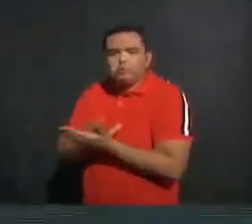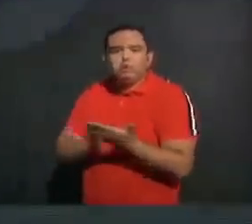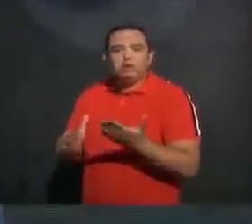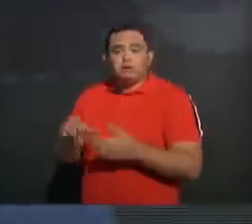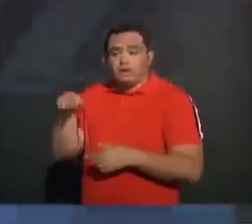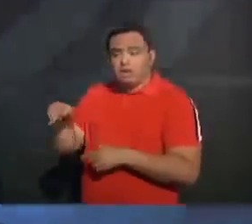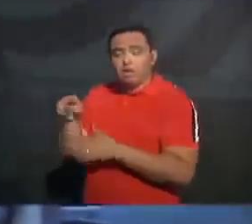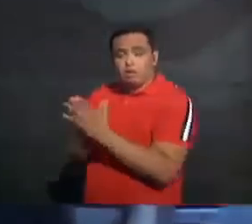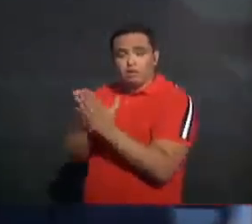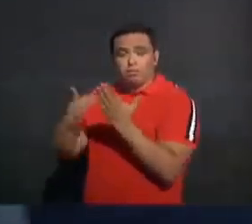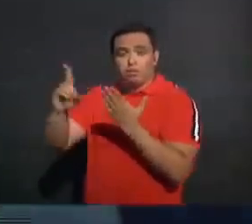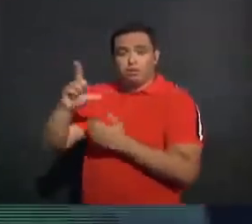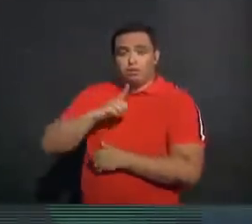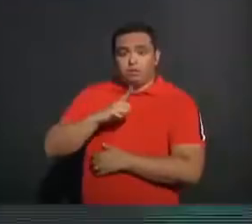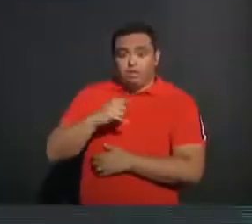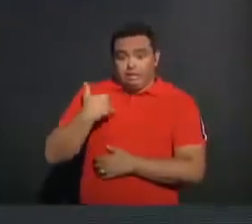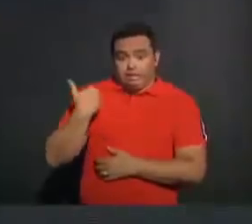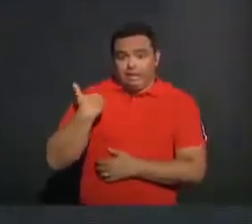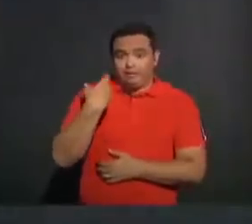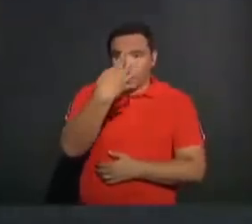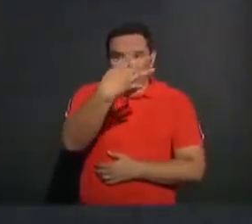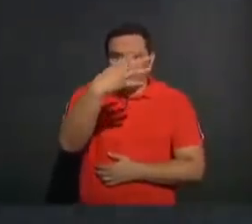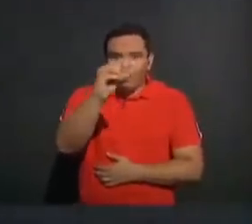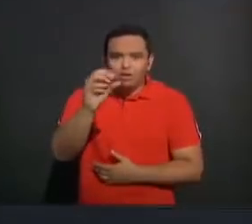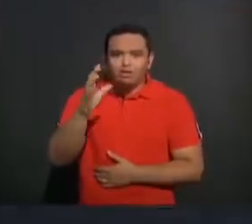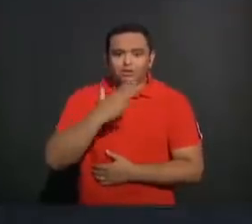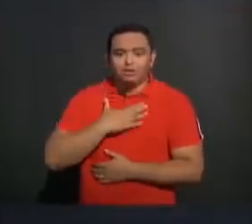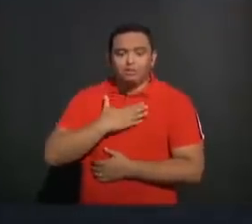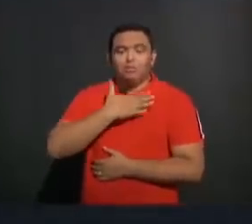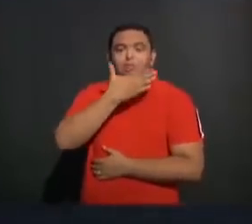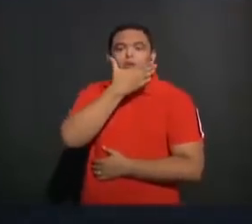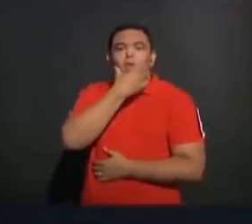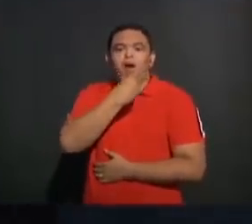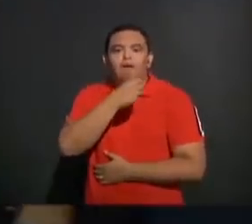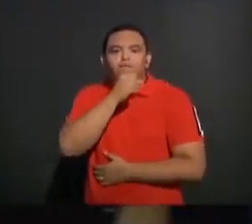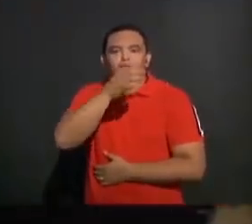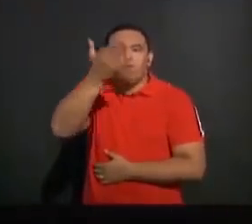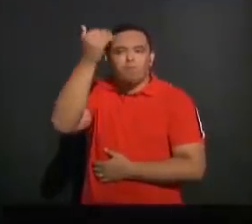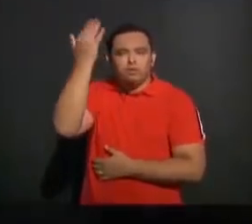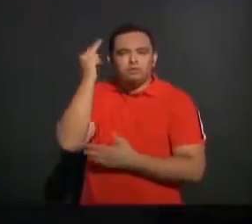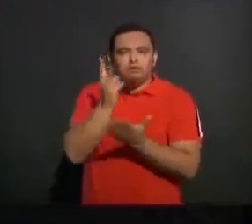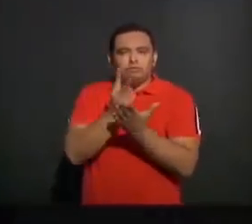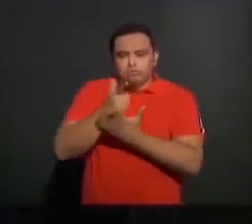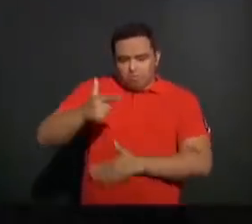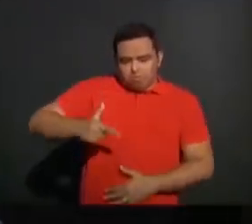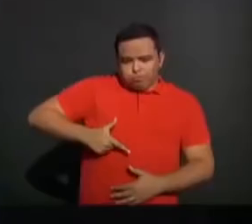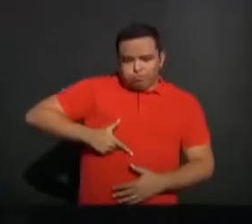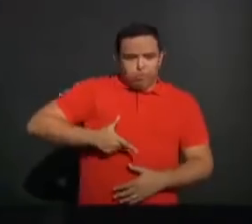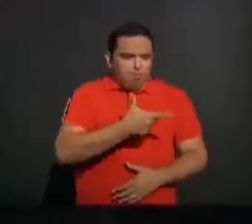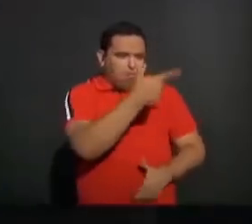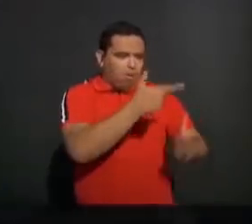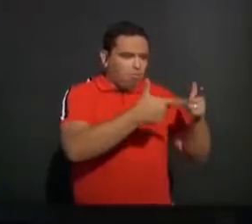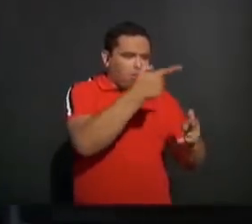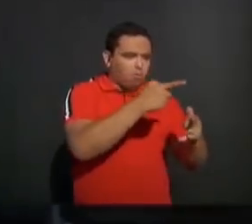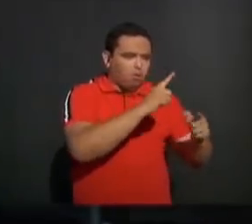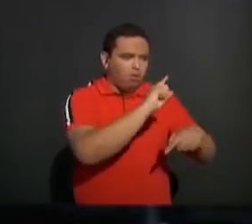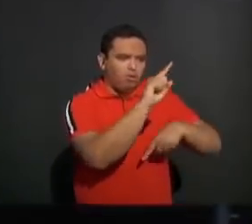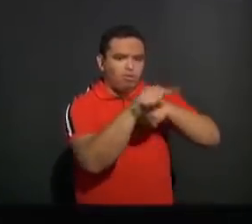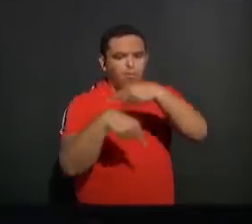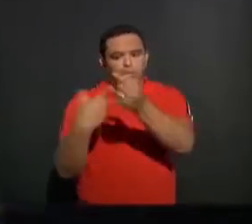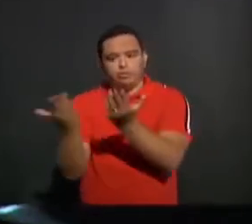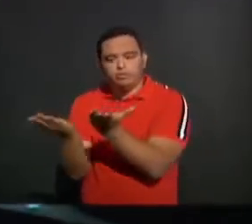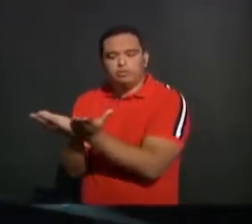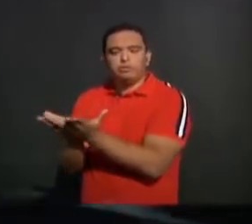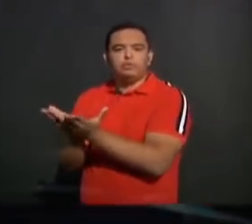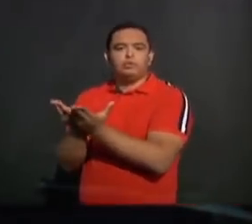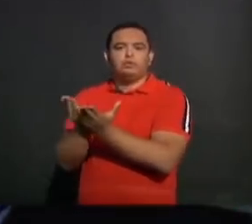Essa Bíblia tem 40 anos. Foi com essa Bíblia que o meu avô, que andava armado, que deu tiro nos outros, se converteu. E ele